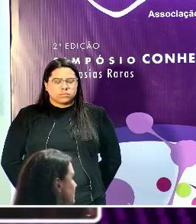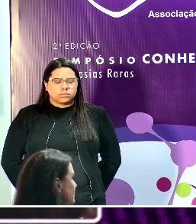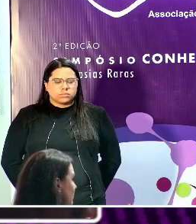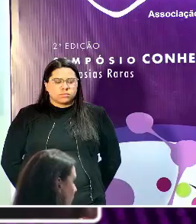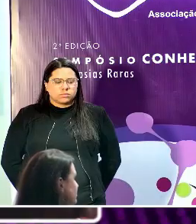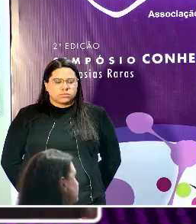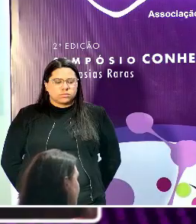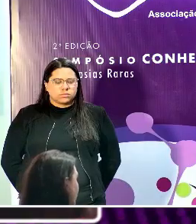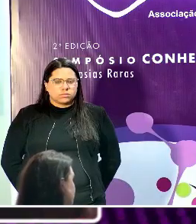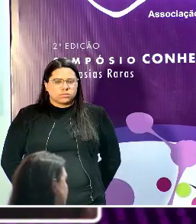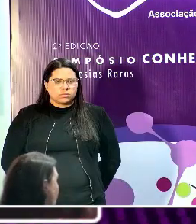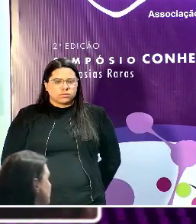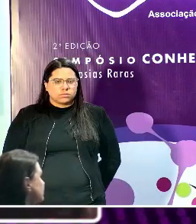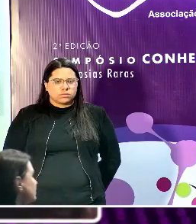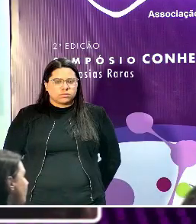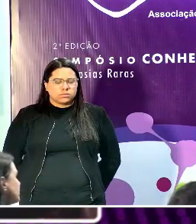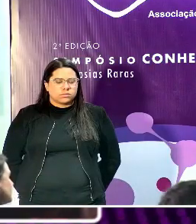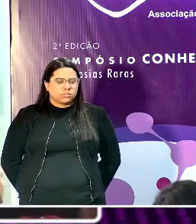Ok.